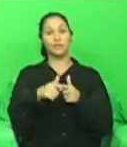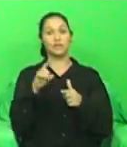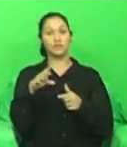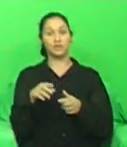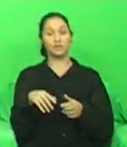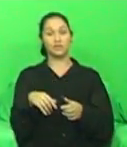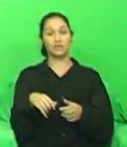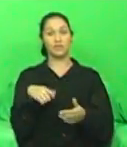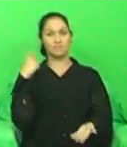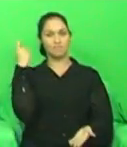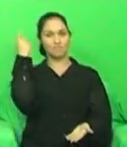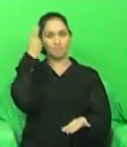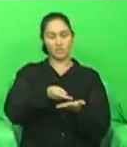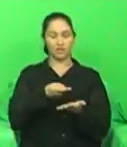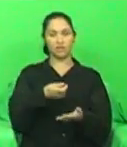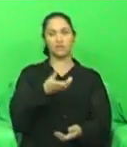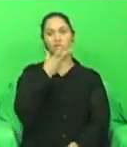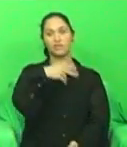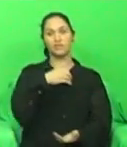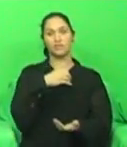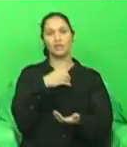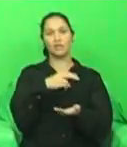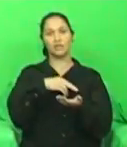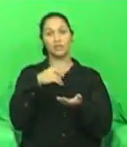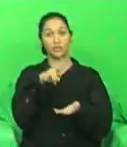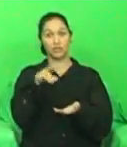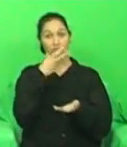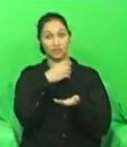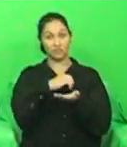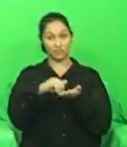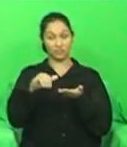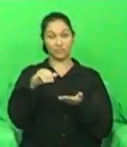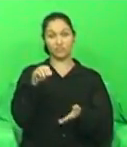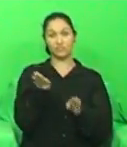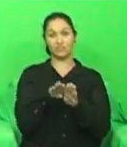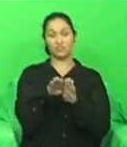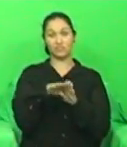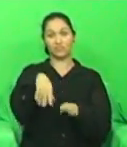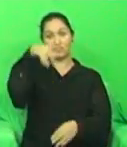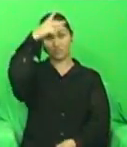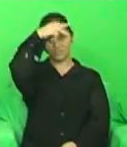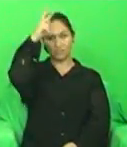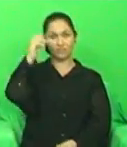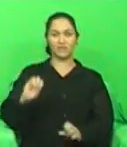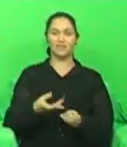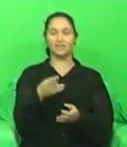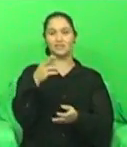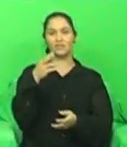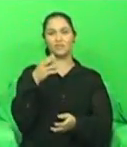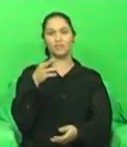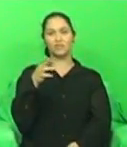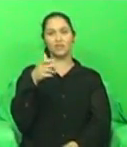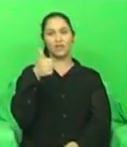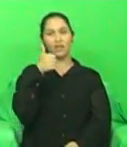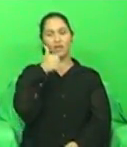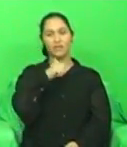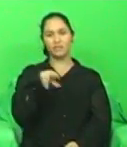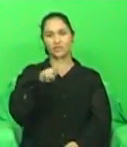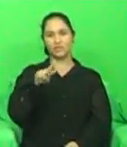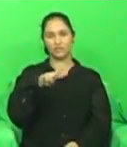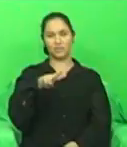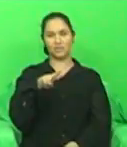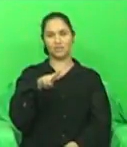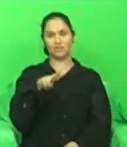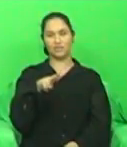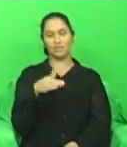mão né então senadora ideli leva esse pedido para que realmente faça de fato um belo pedido